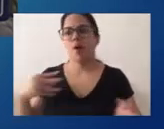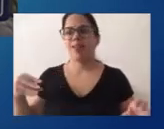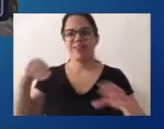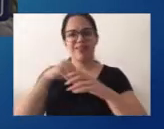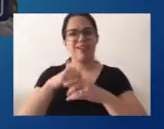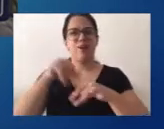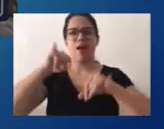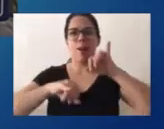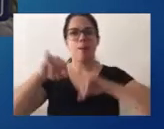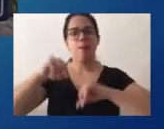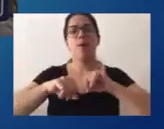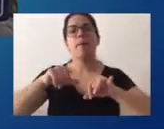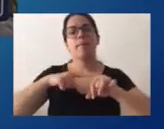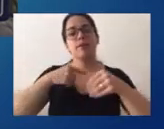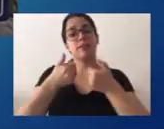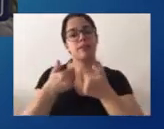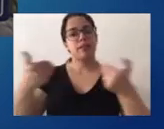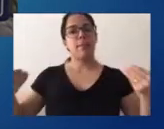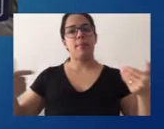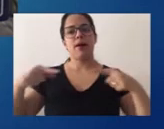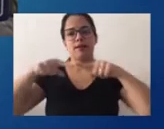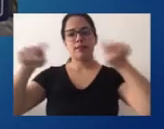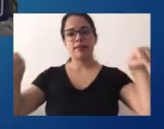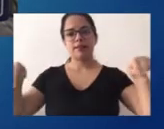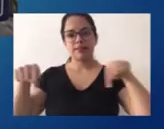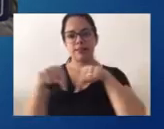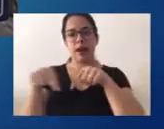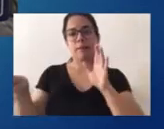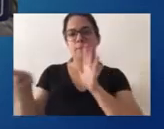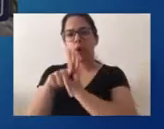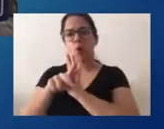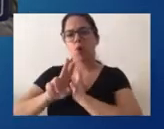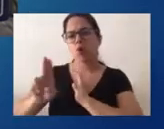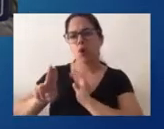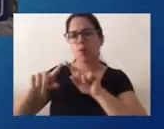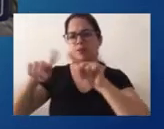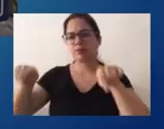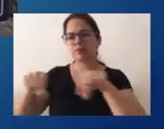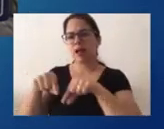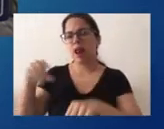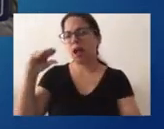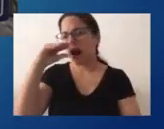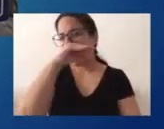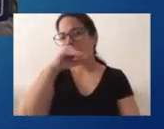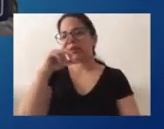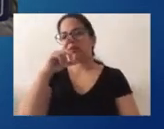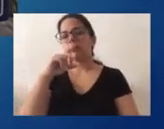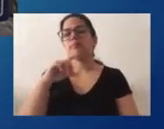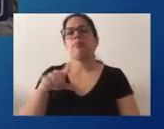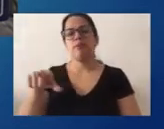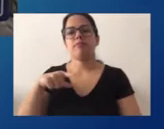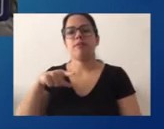eles normalmente existem salas que são chamadas salas de esterilização, salas quentes, né, ou salas quentes, onde equipamentos